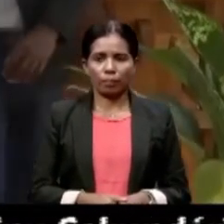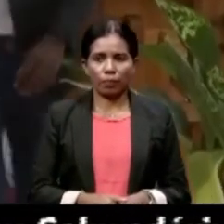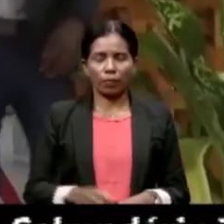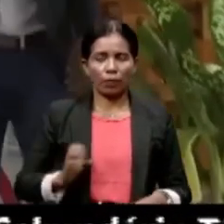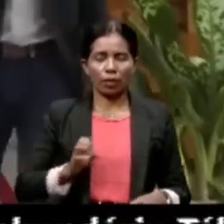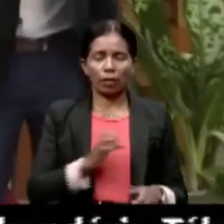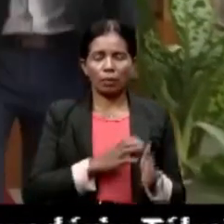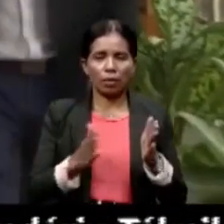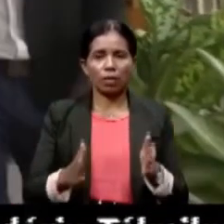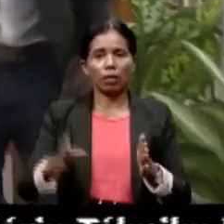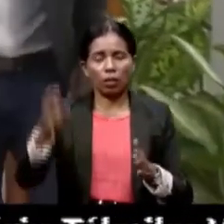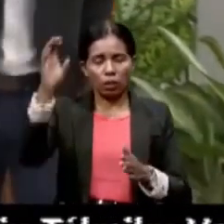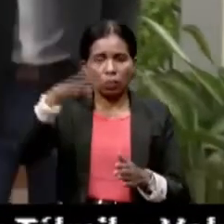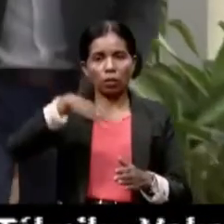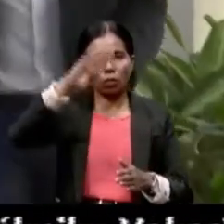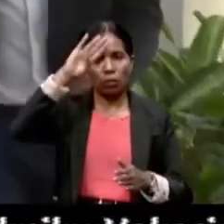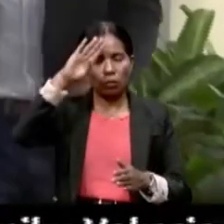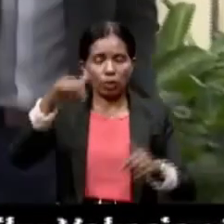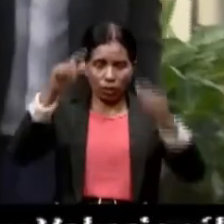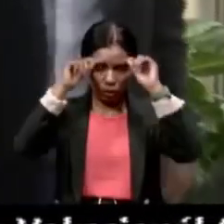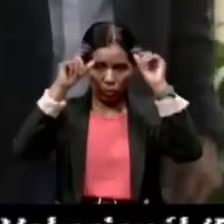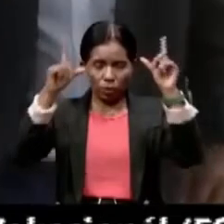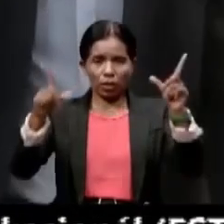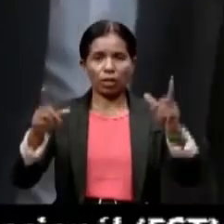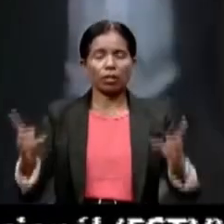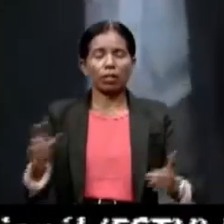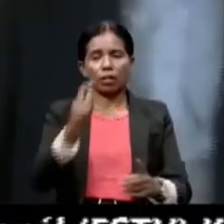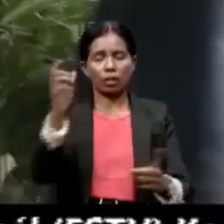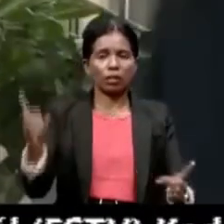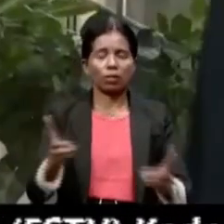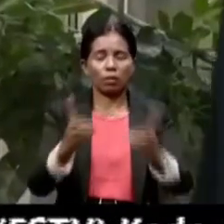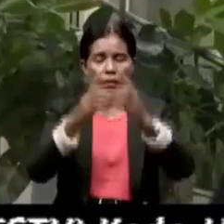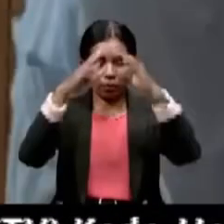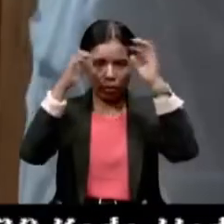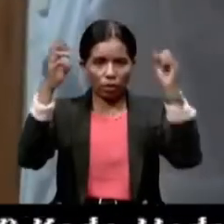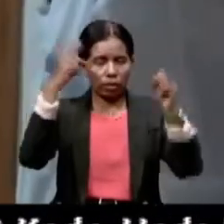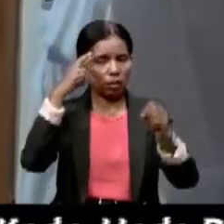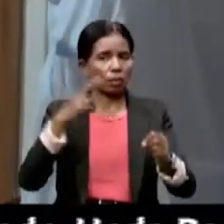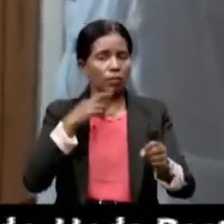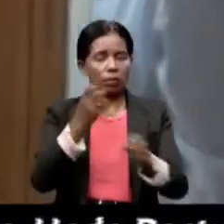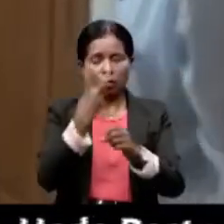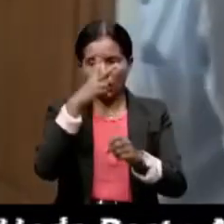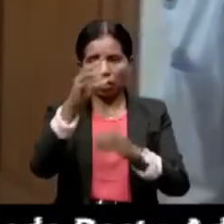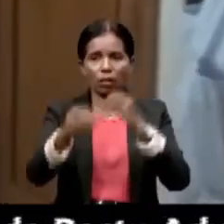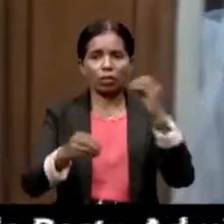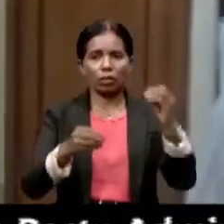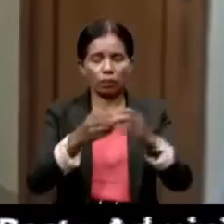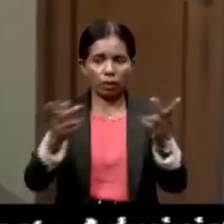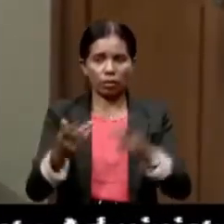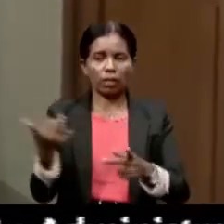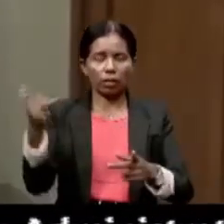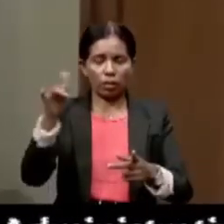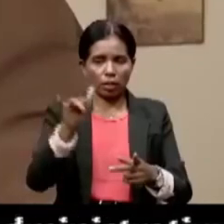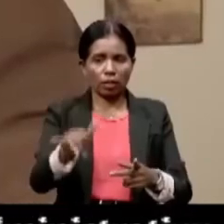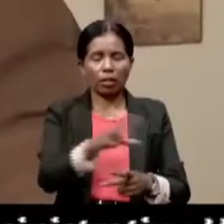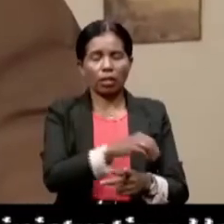Embaixadora Cuba e Timor-Leste, terça, né? A Surumalo, o presidente da República, José Ramos Horta, o de halo revisão, ba área Sirac Nebema durante,